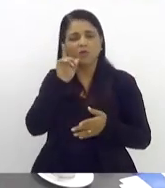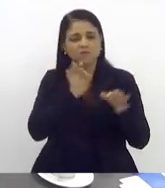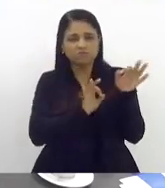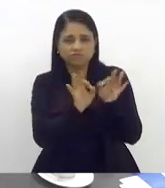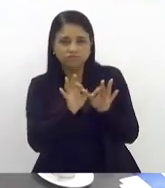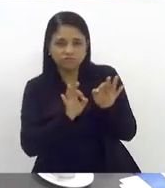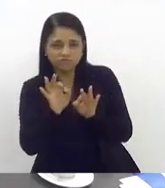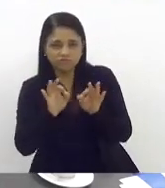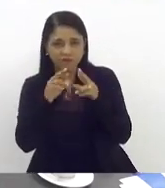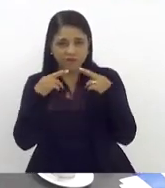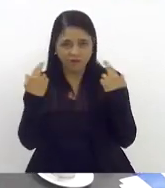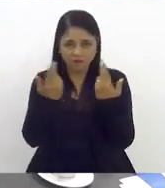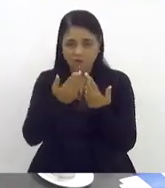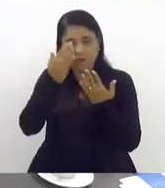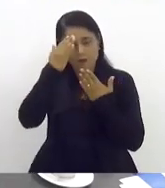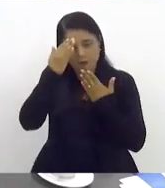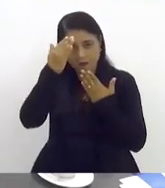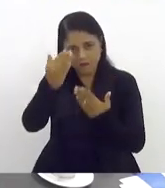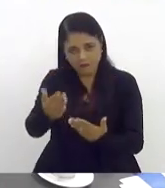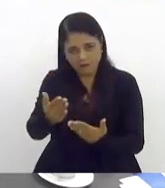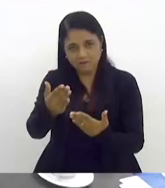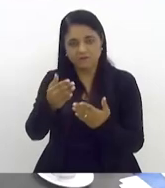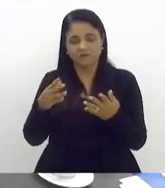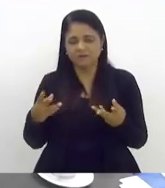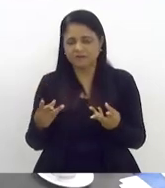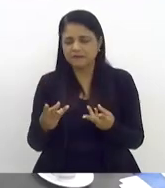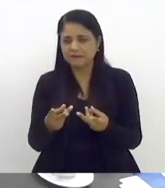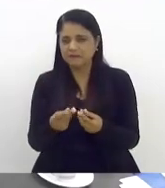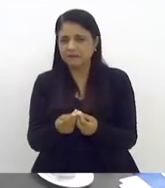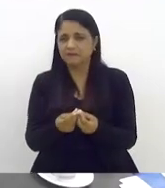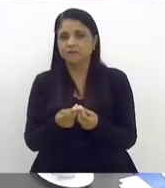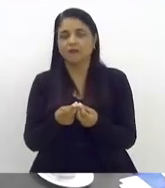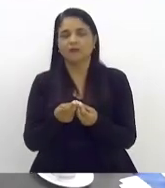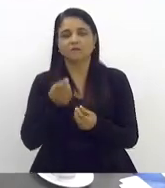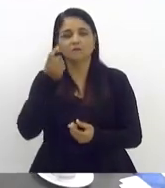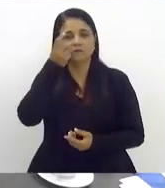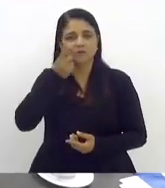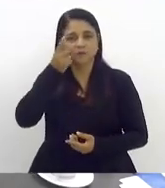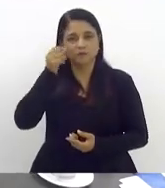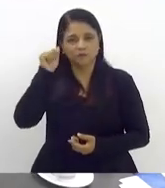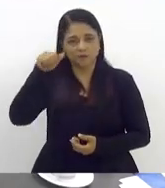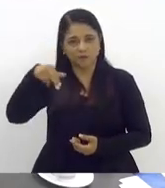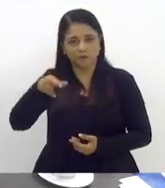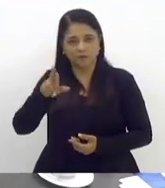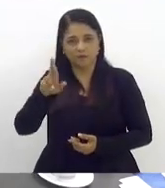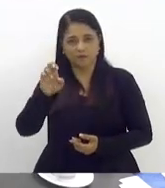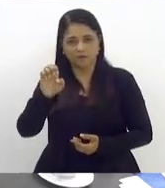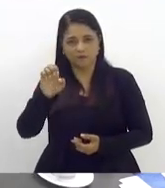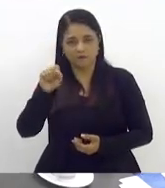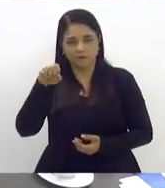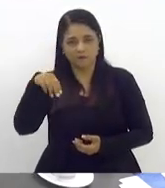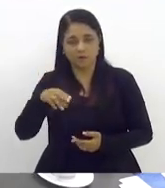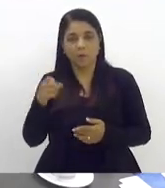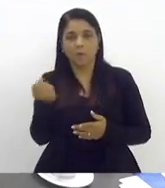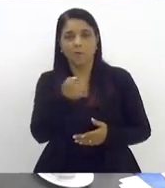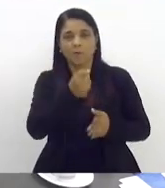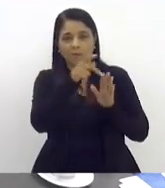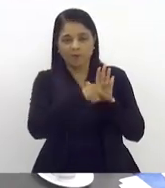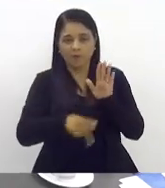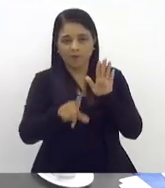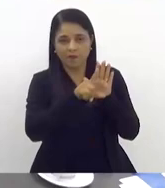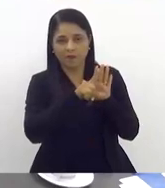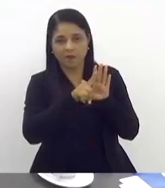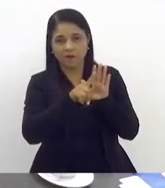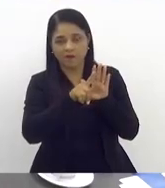e já agradeço desde já a sensibilidade de Vossa Excelência, deputado Anderson Moraes, o projeto número 15 da pauta